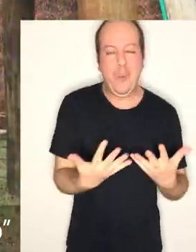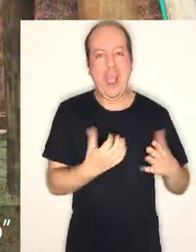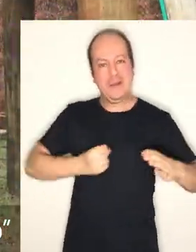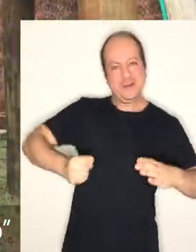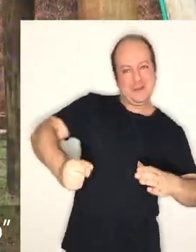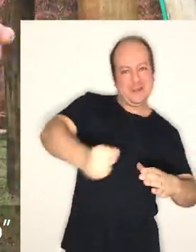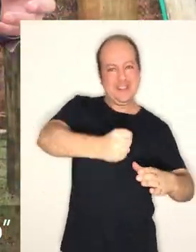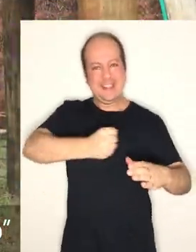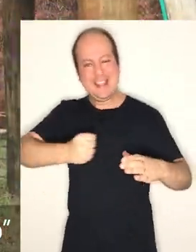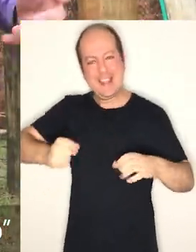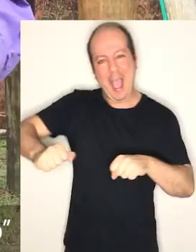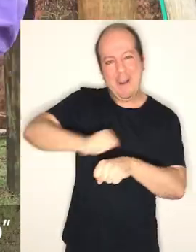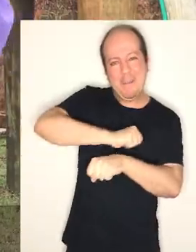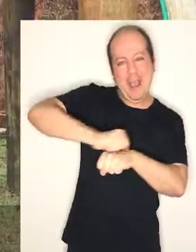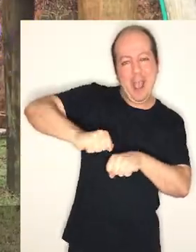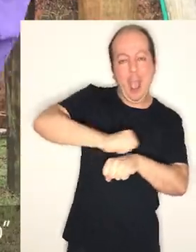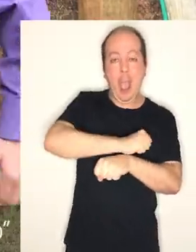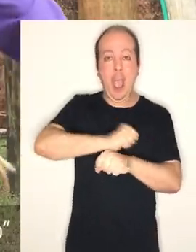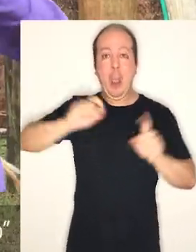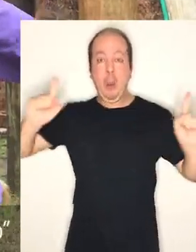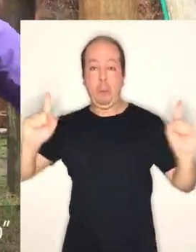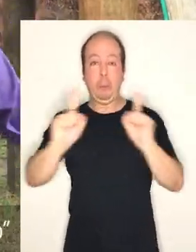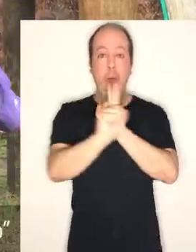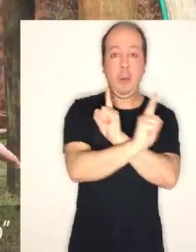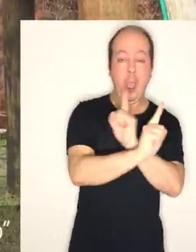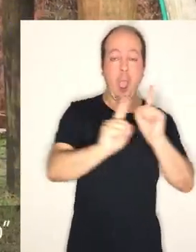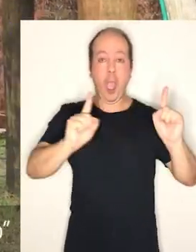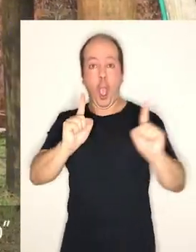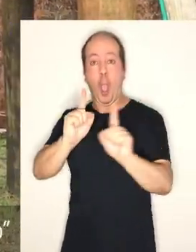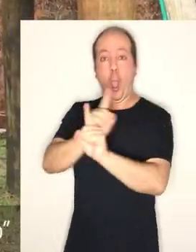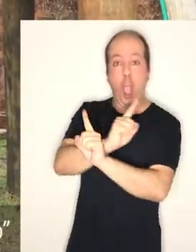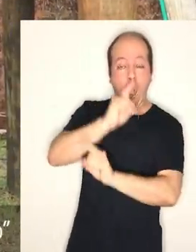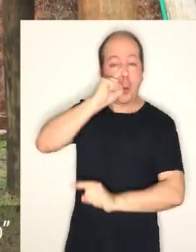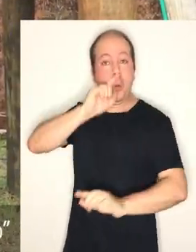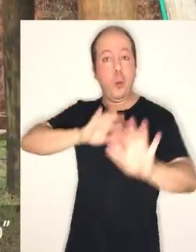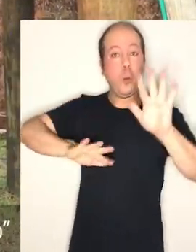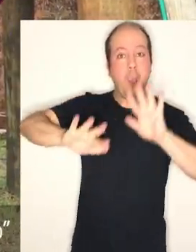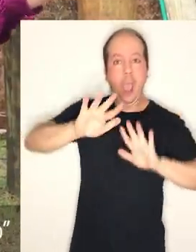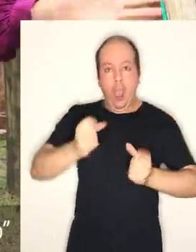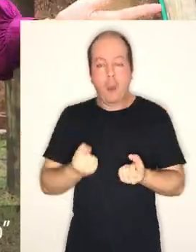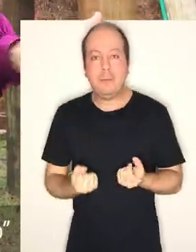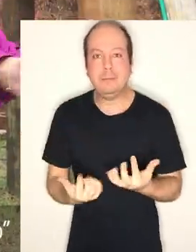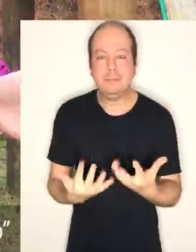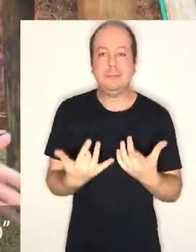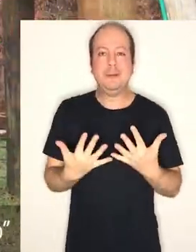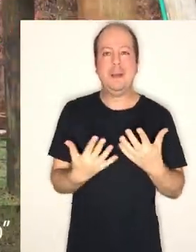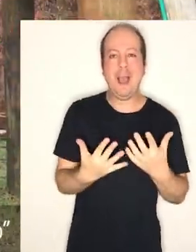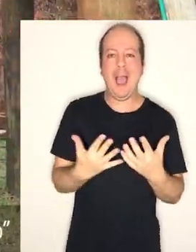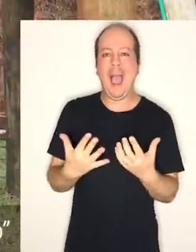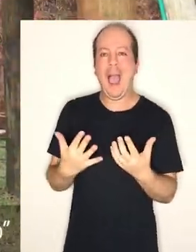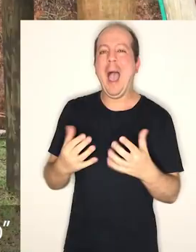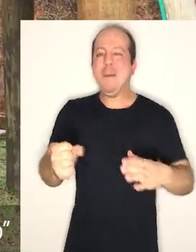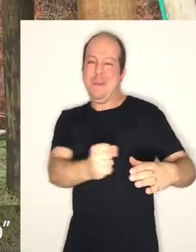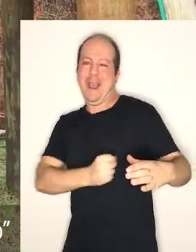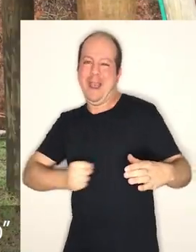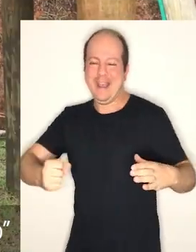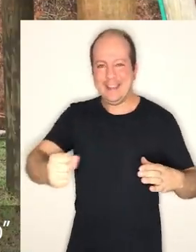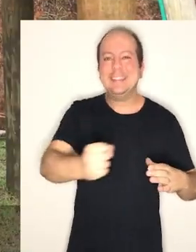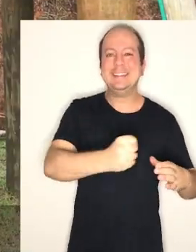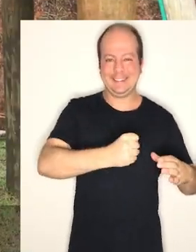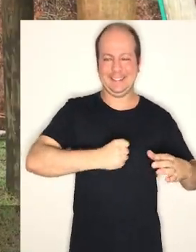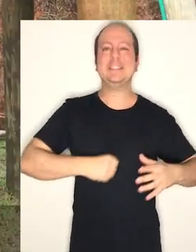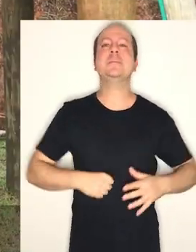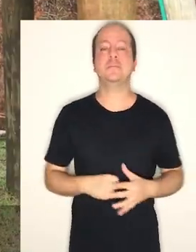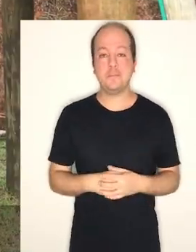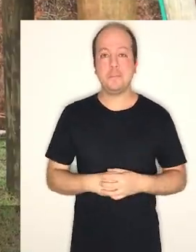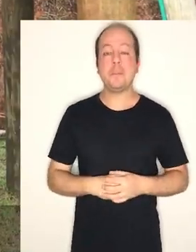leva a breca o meu sabão. Passar de lado, não esbarre no tição que leva a breca o meu